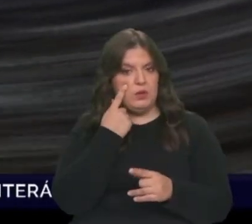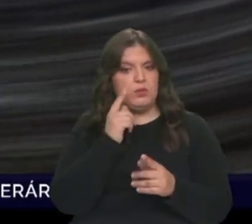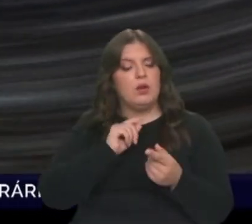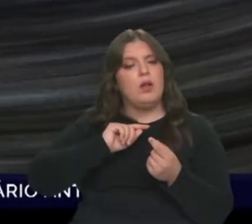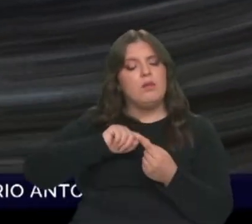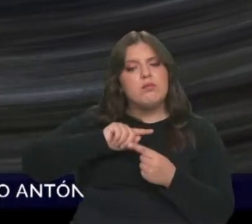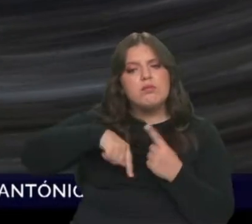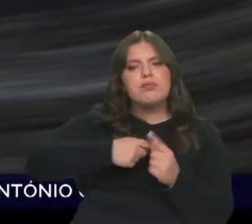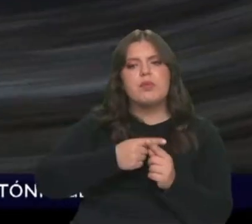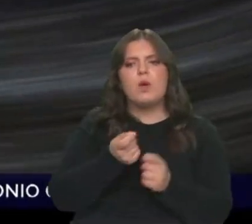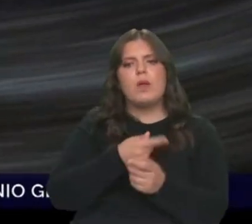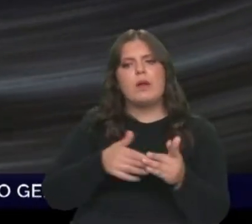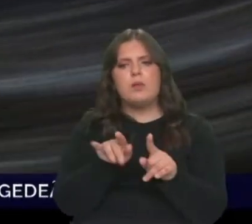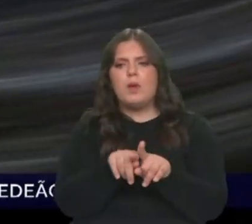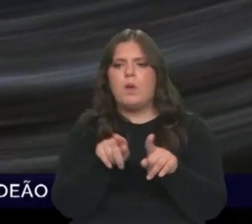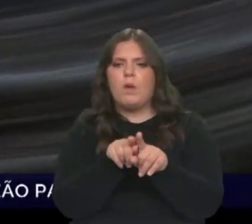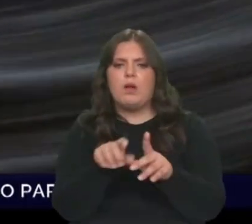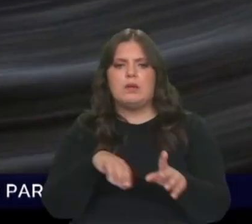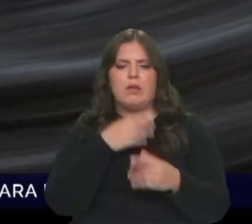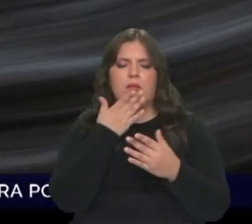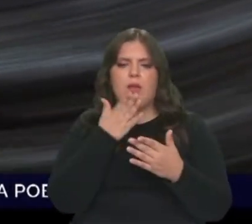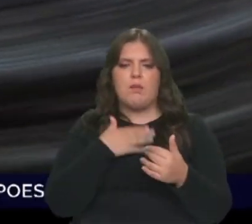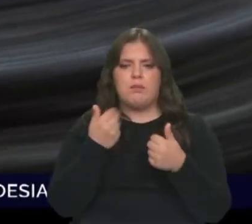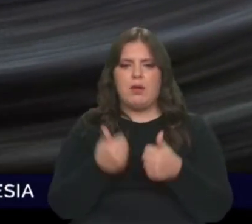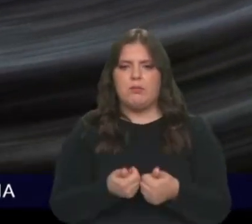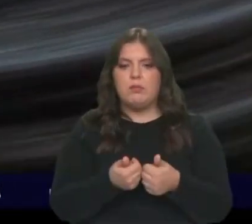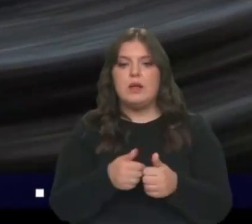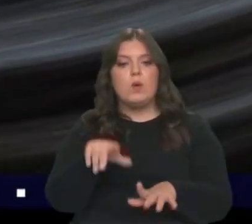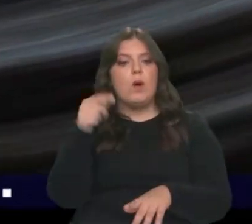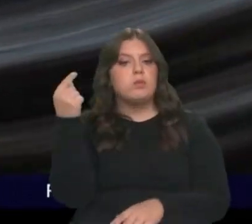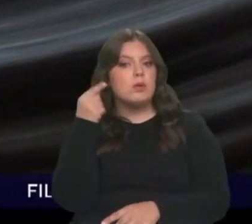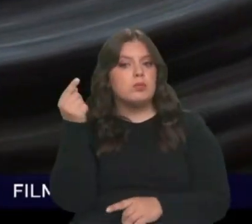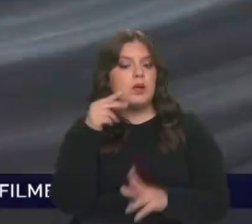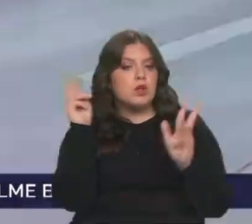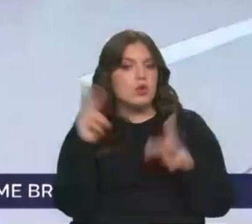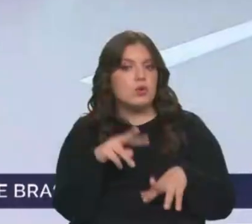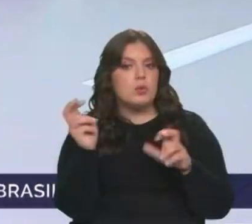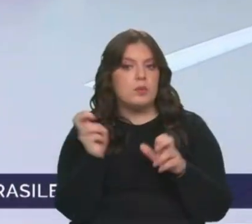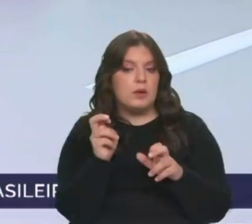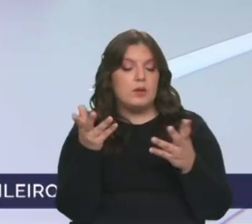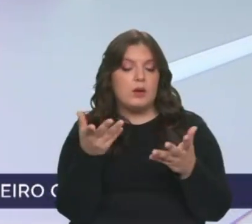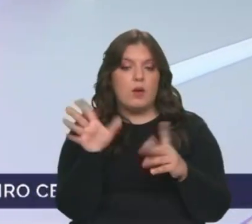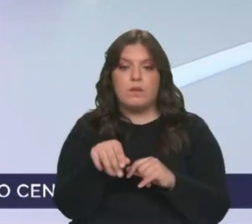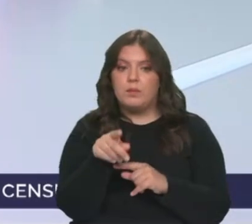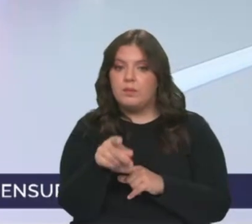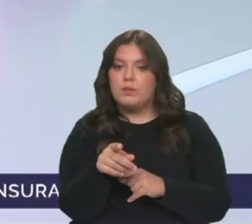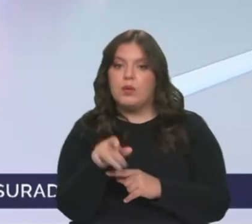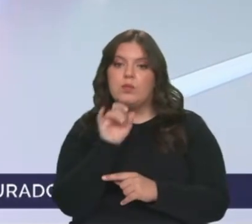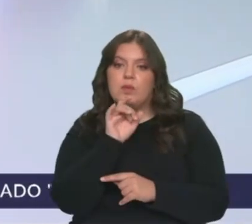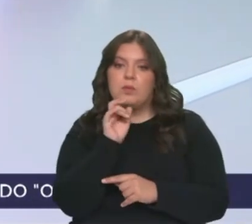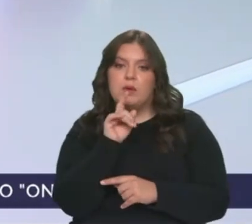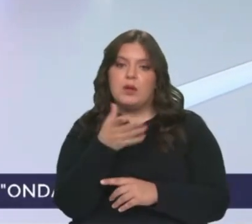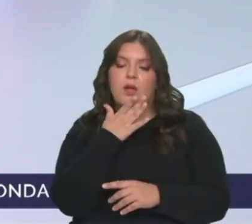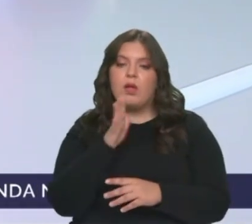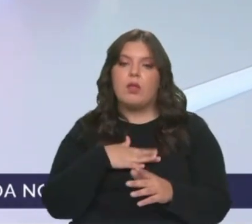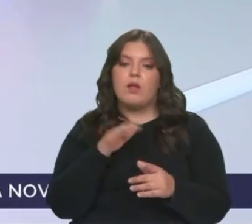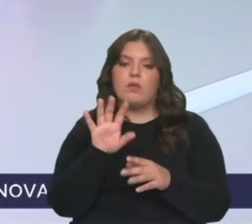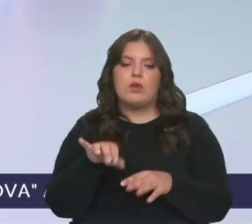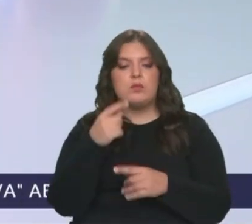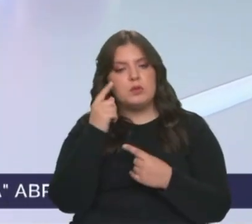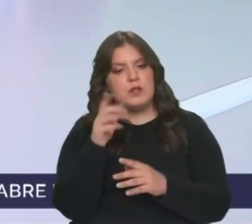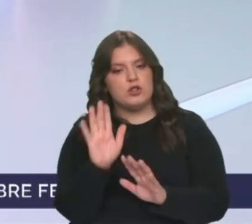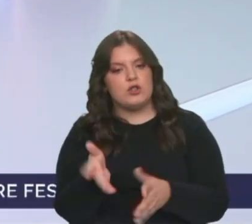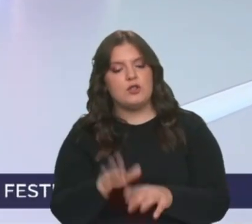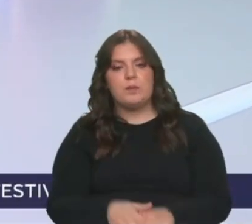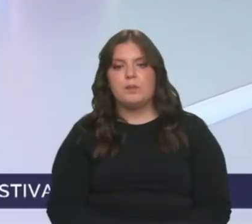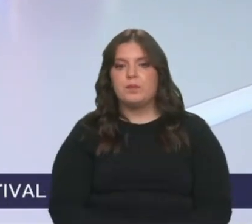na economia, mas também no conforto que nos dá. E, portanto, sempre que ouvirmos falar da descoberta de um novo exoplaneta, se calhar aquilo já nos toca de uma maneira especial. Ora bem, e